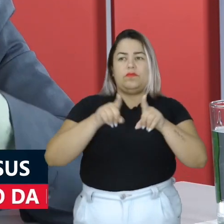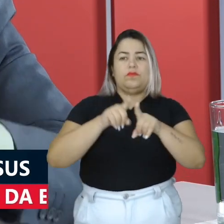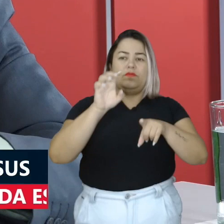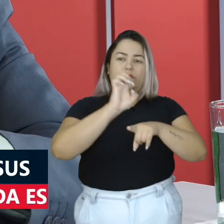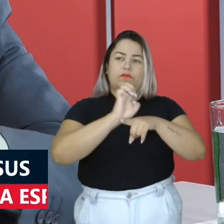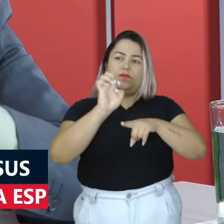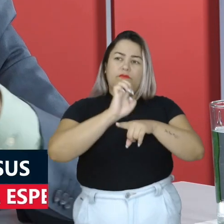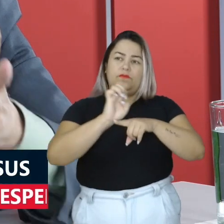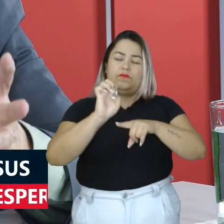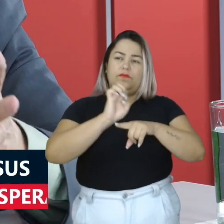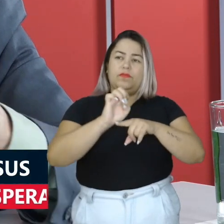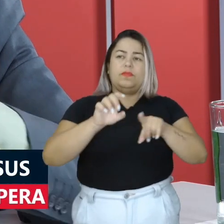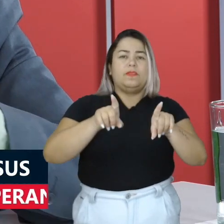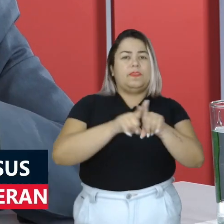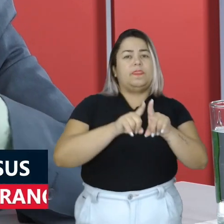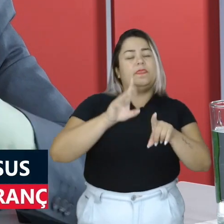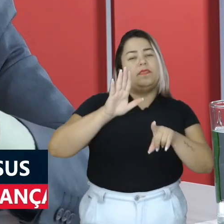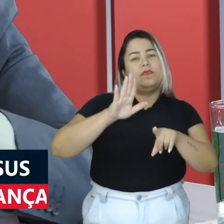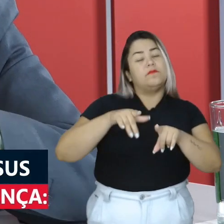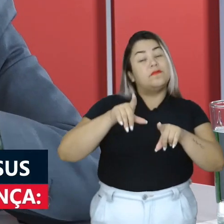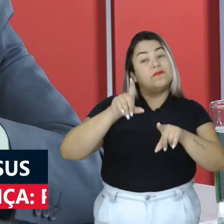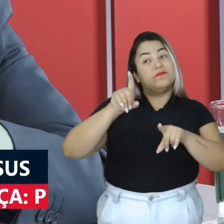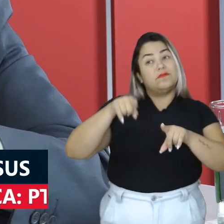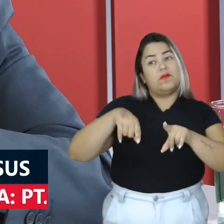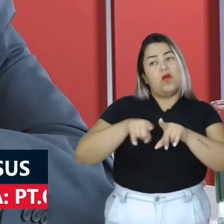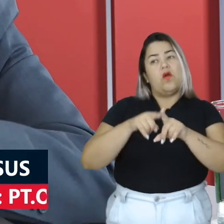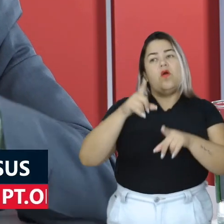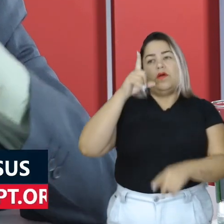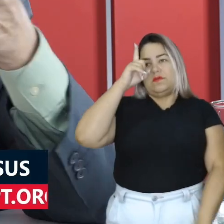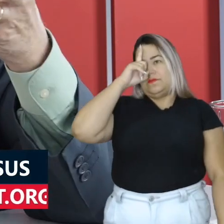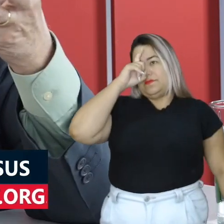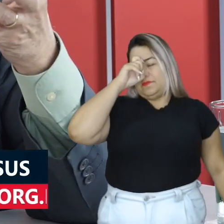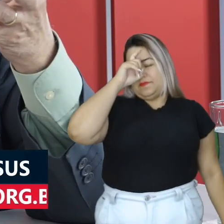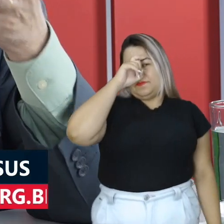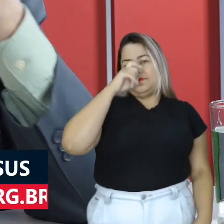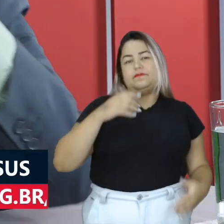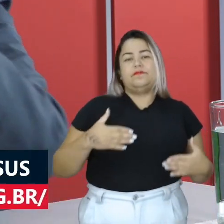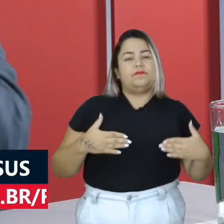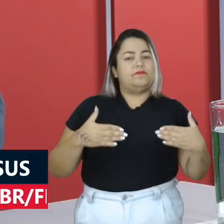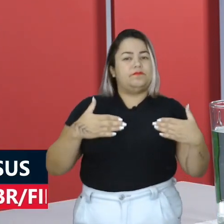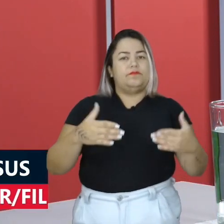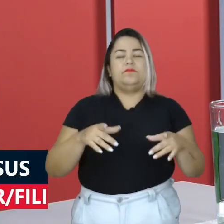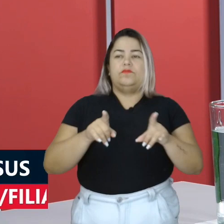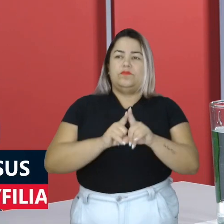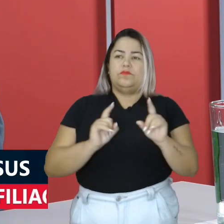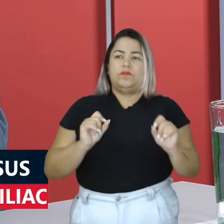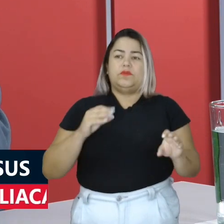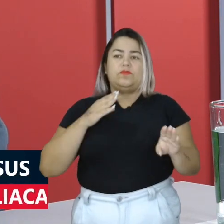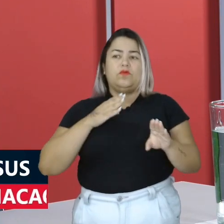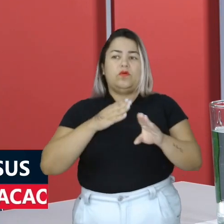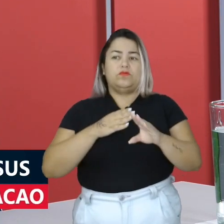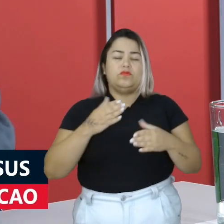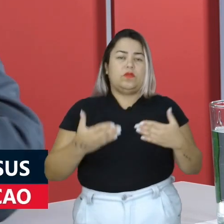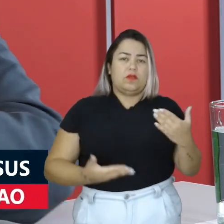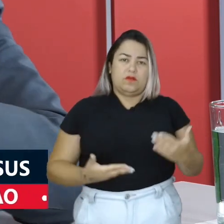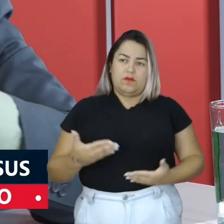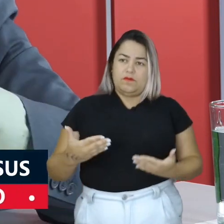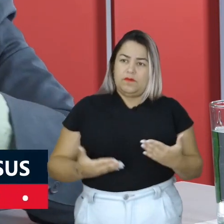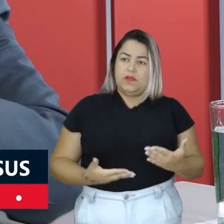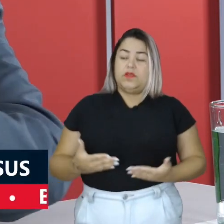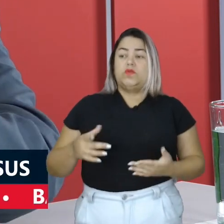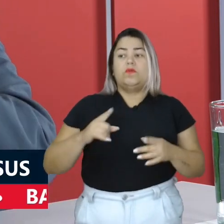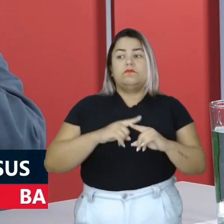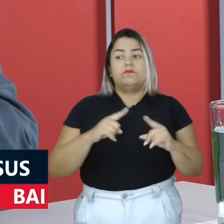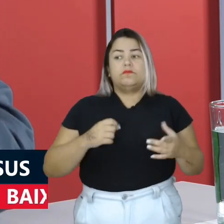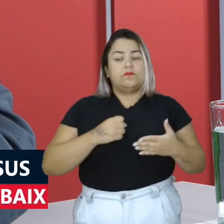têm uma oferta de maior complexidade, geralmente hospitalar, e o Ministério não faz oferta direta de serviço, mas é ele que